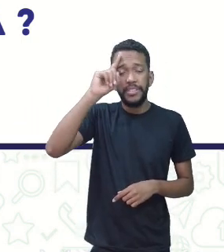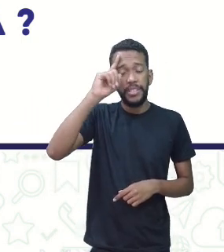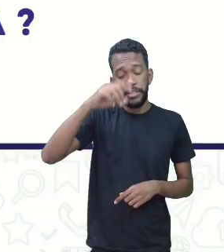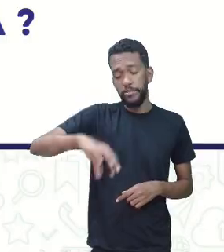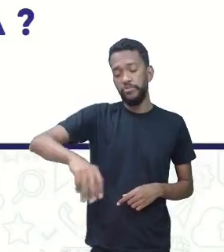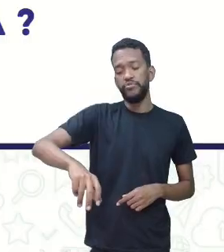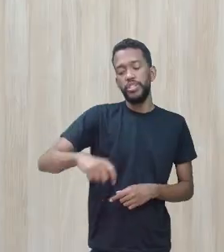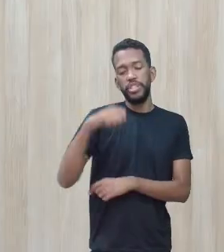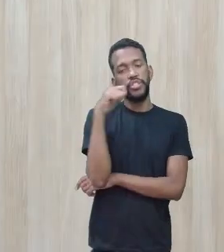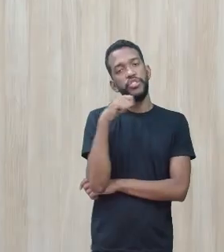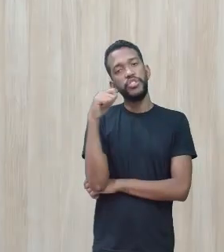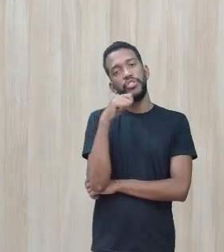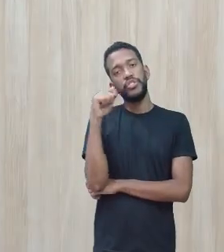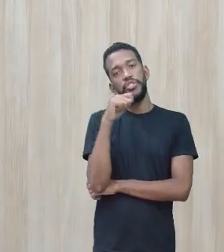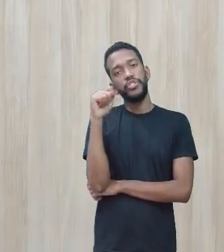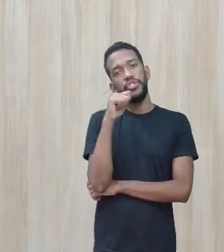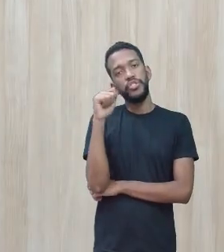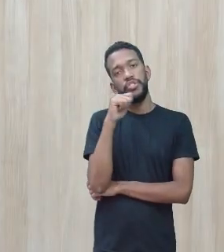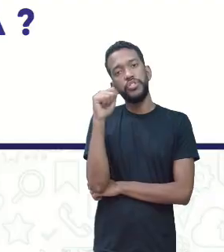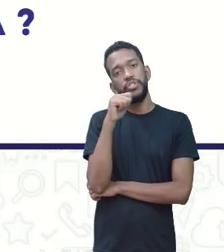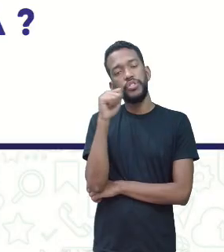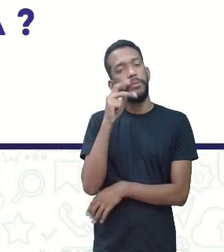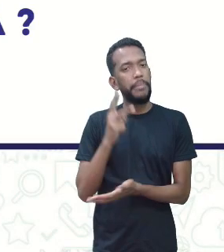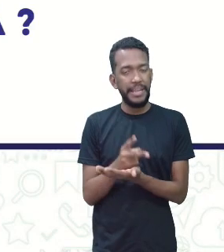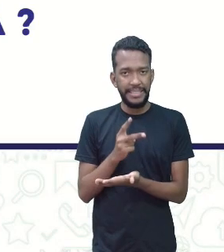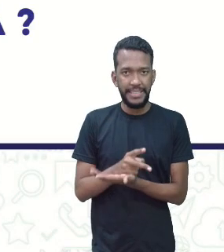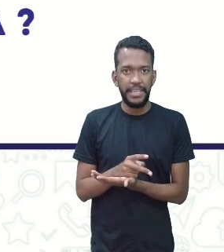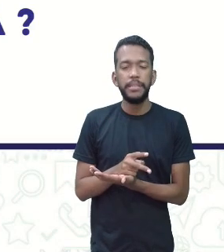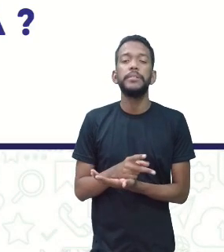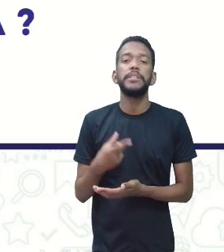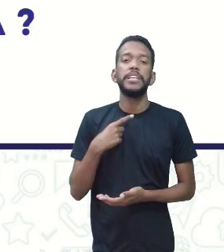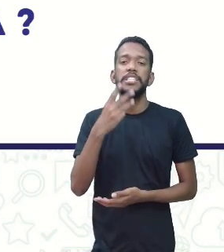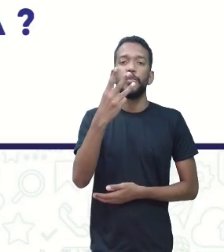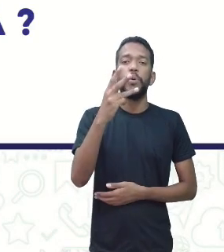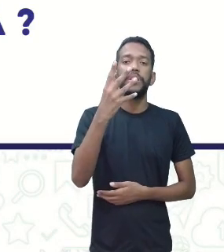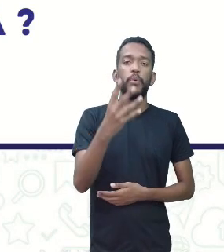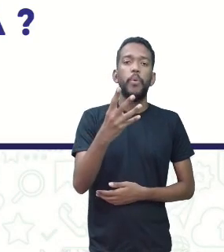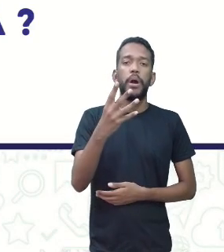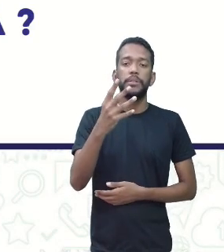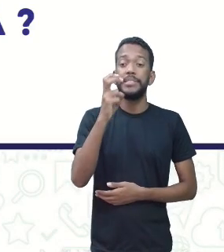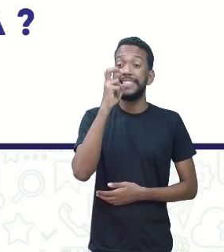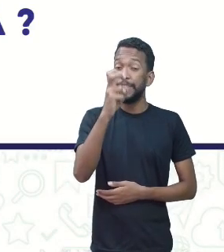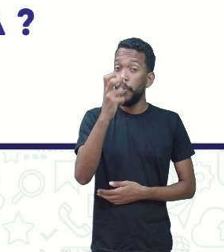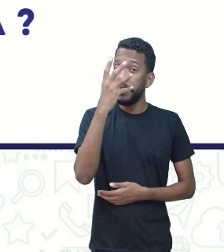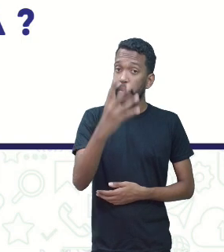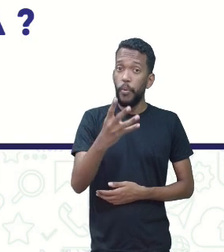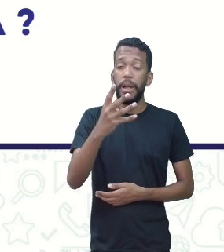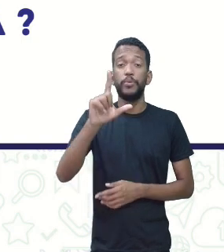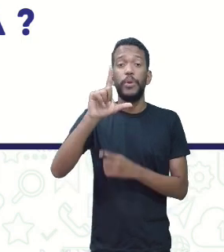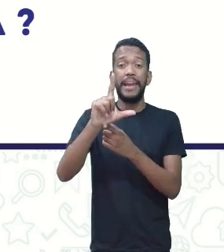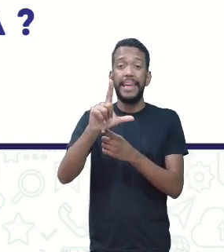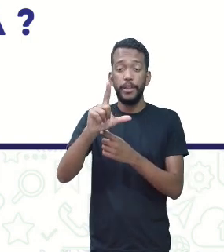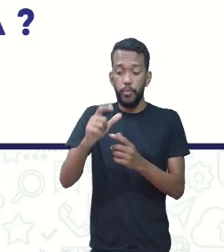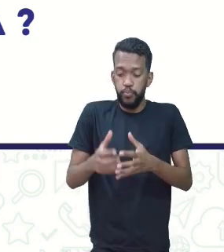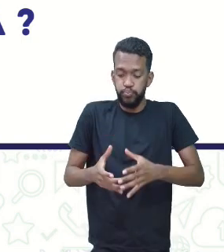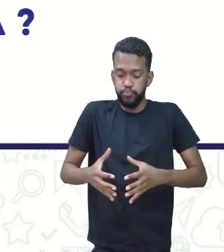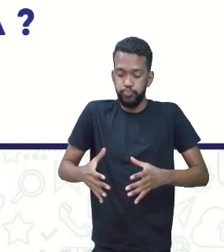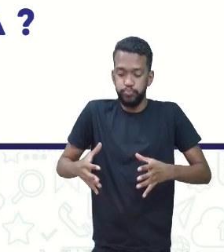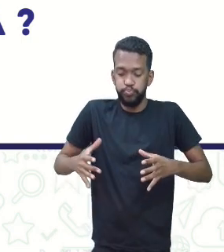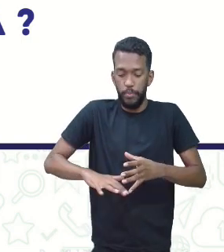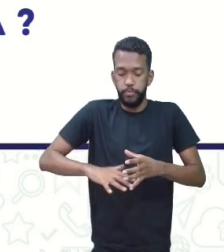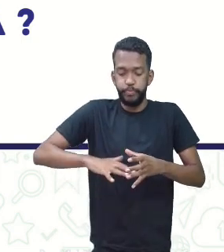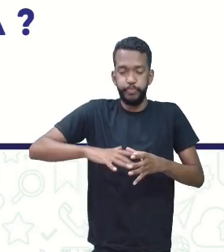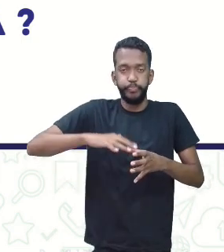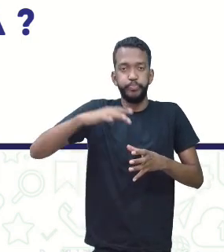torneira aberta para sempre, a gente tem 54 litros de água sendo gastos naquele momento. Mas, se você tiver